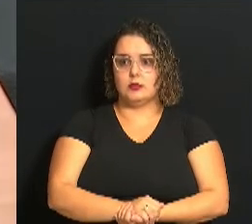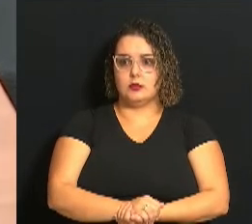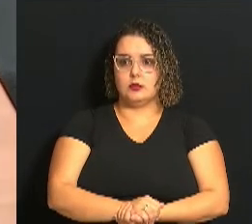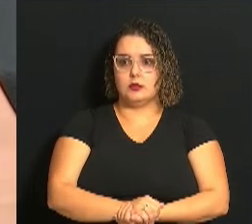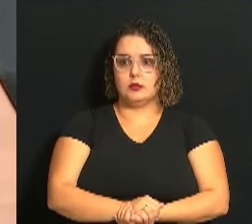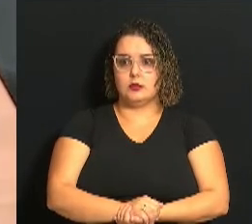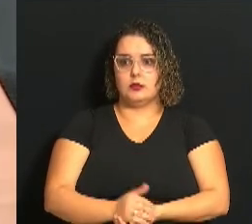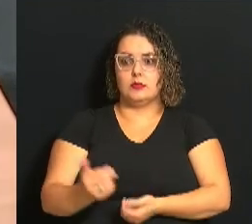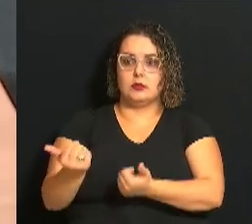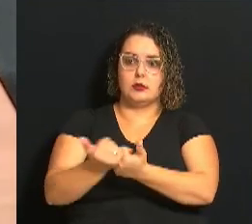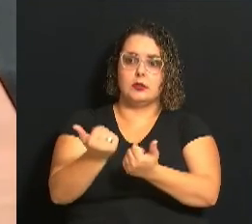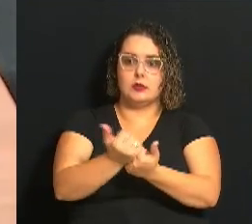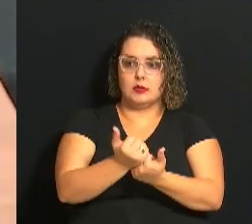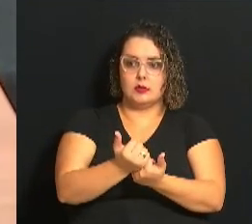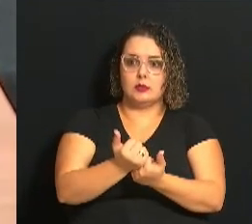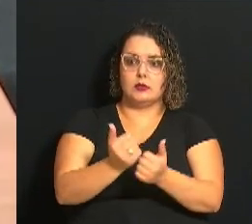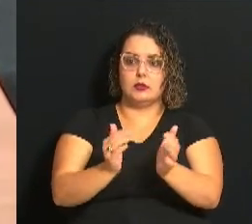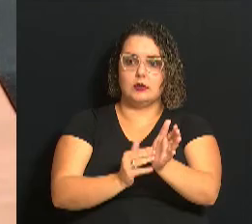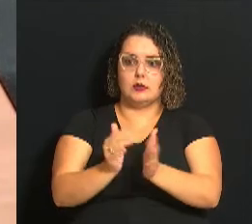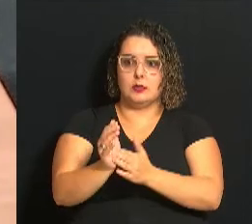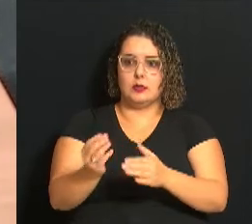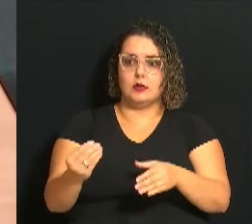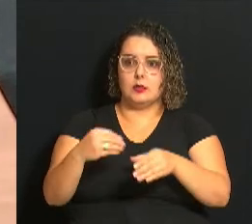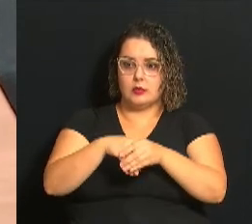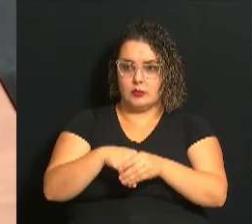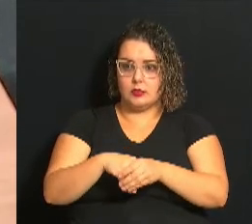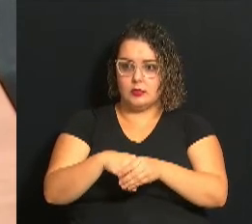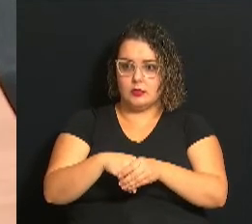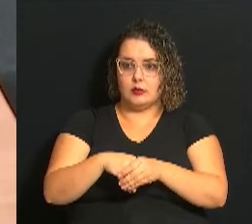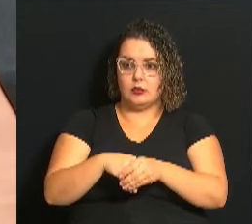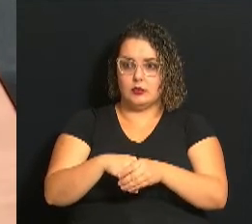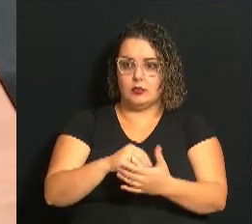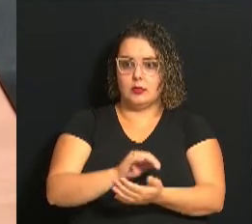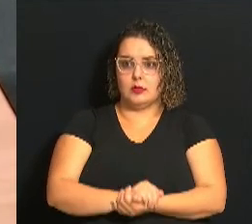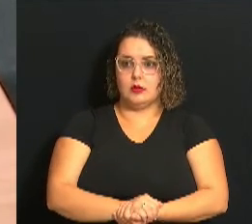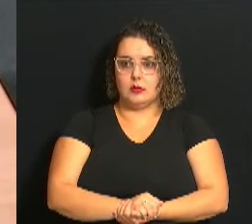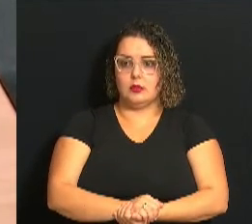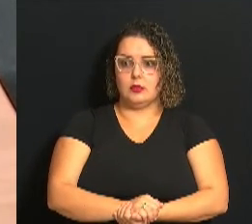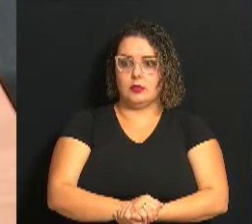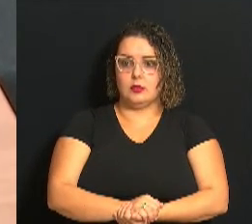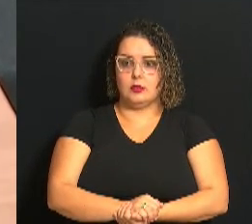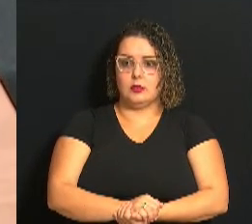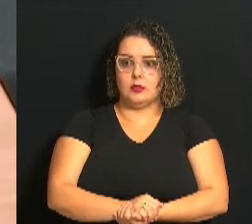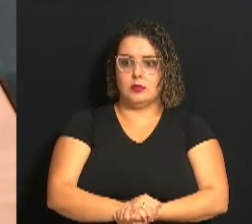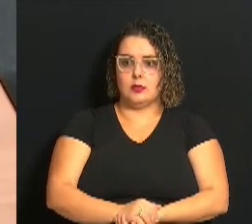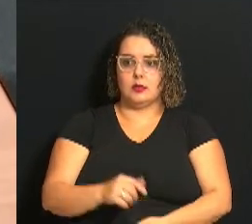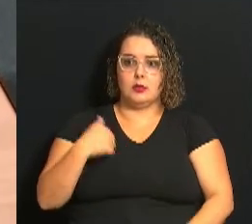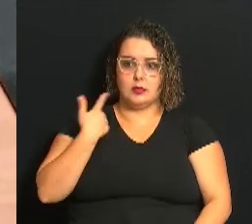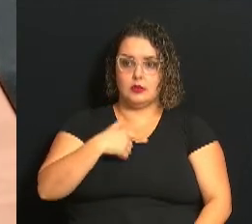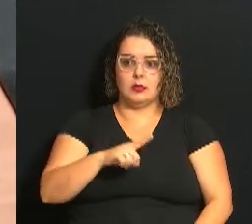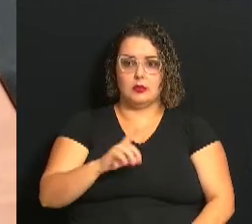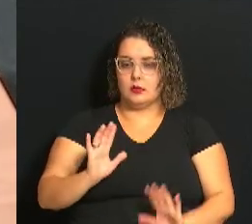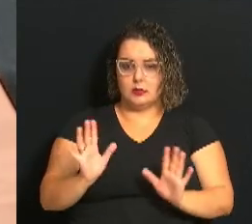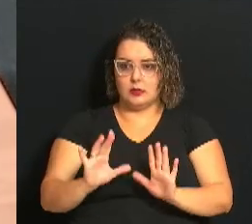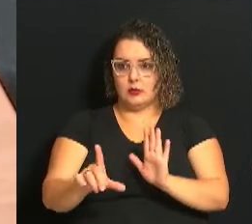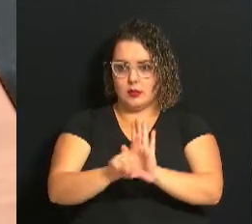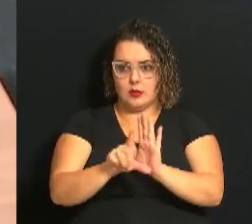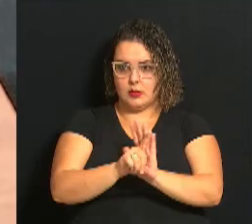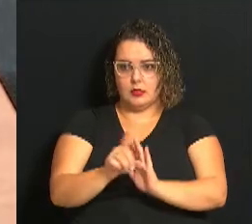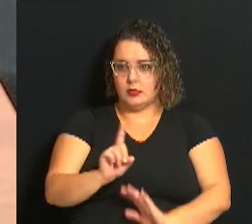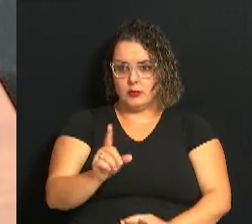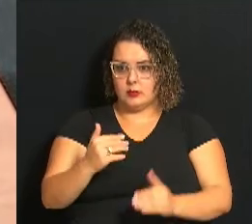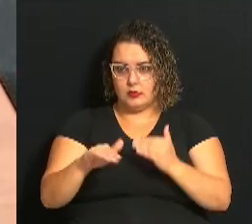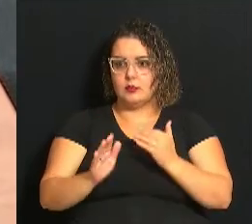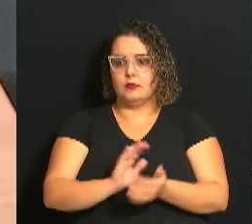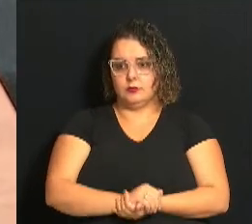cargos era concurso interno, primeiro assim, vamos pegar quem que a gente tem, mas não, né? Não. Quer dizer, a legislação não permite, tem Não que ser aberto permite,